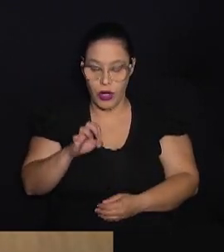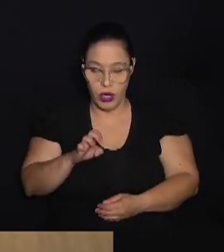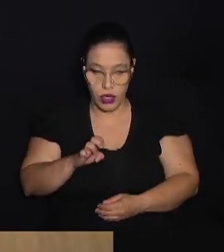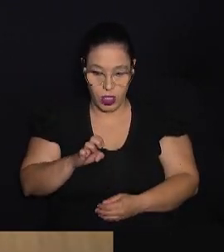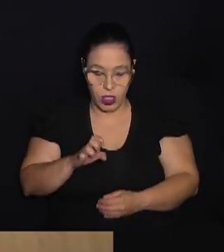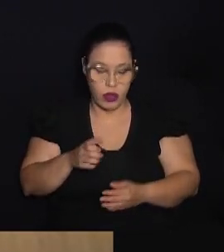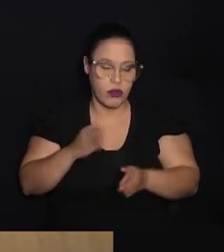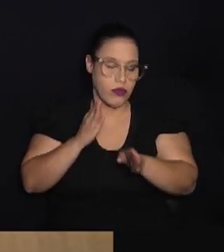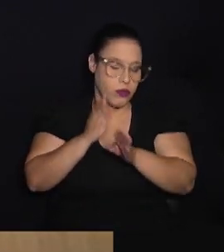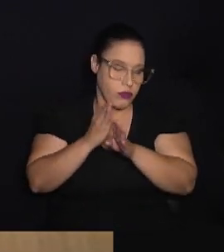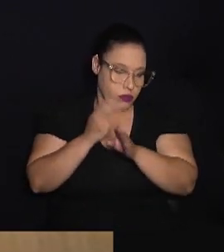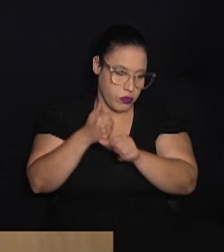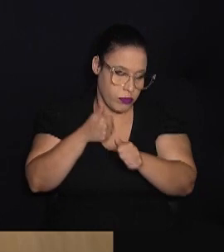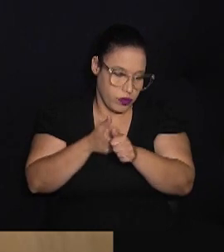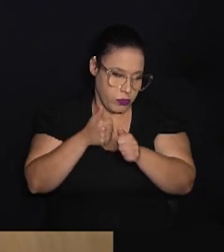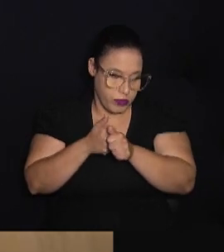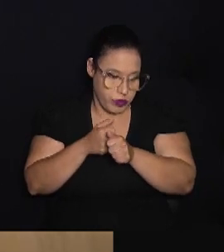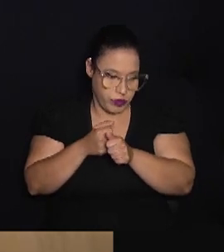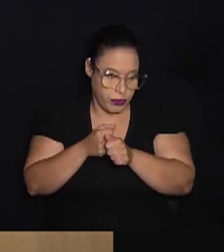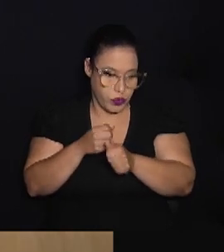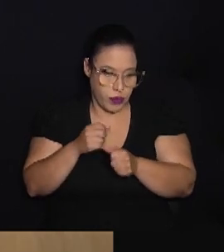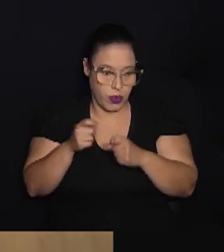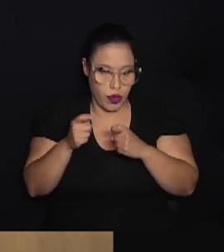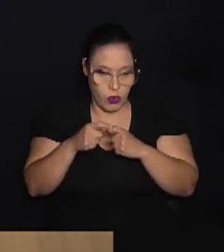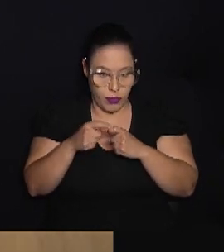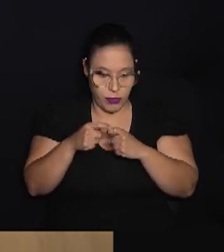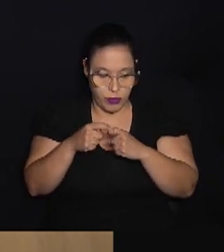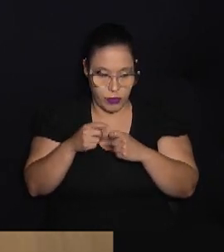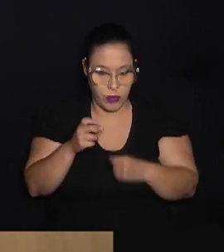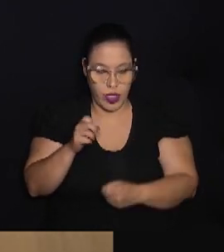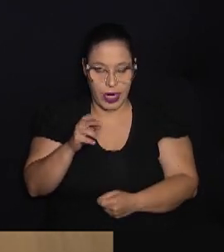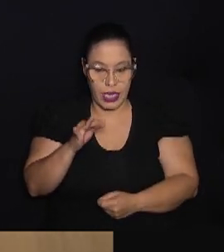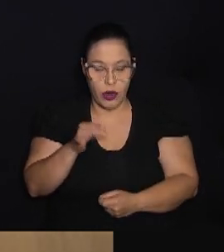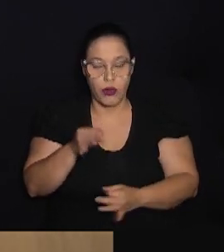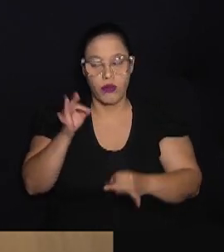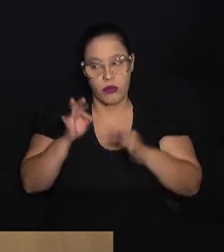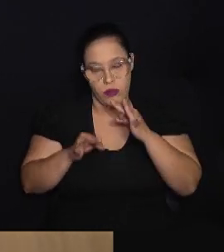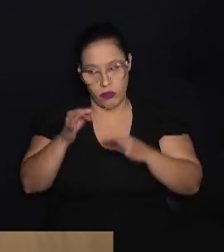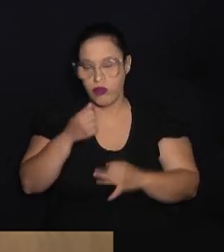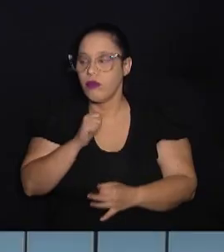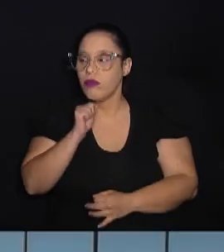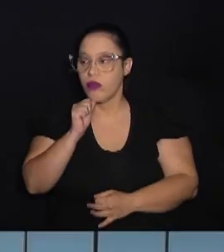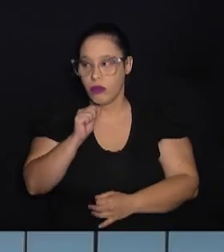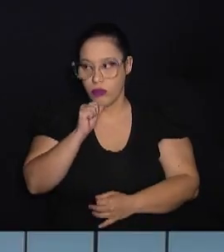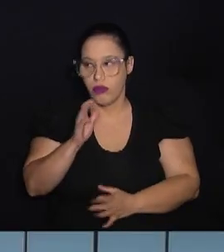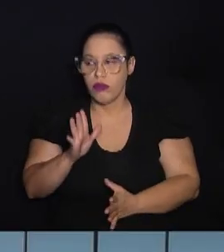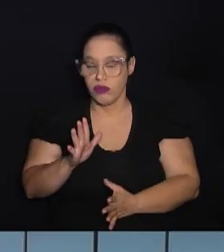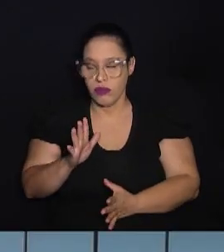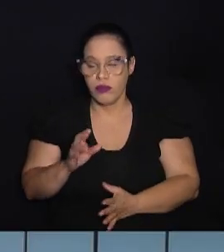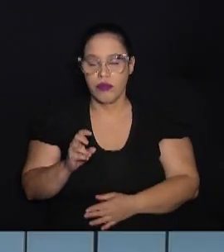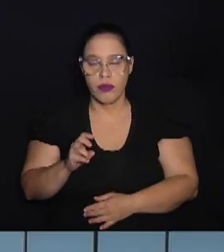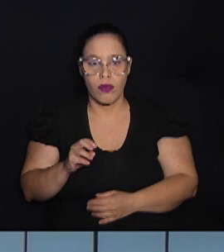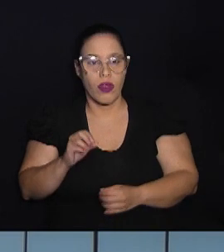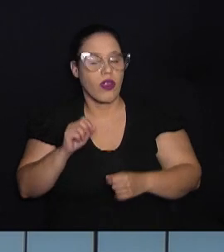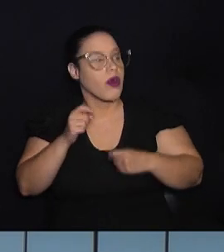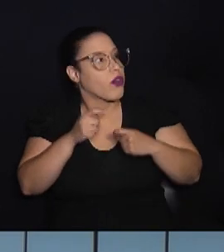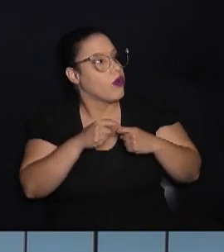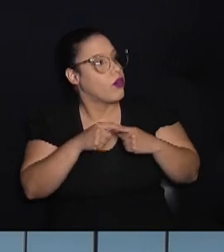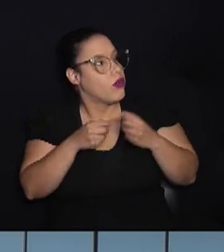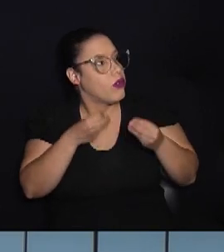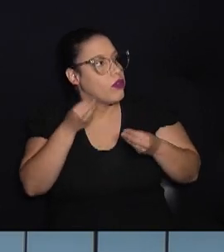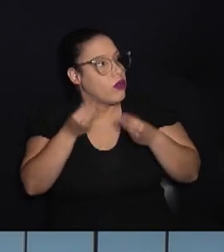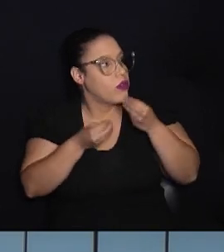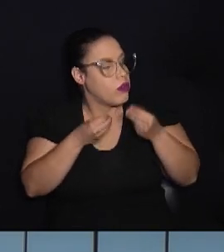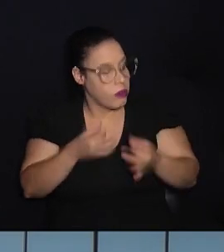acompanhamento com o ginecologista para que você fique no seu ciclo menstrual regular. Agora, doutora, como que a gente pode saber se